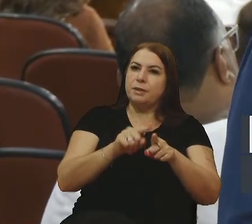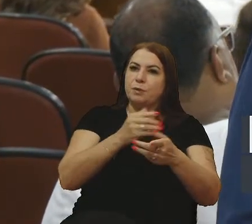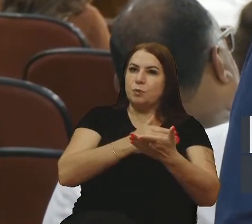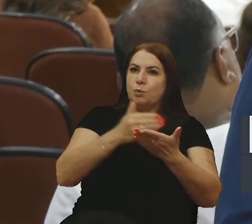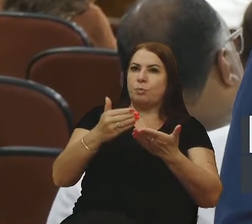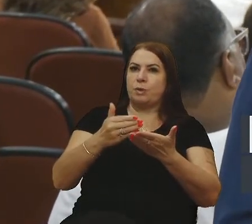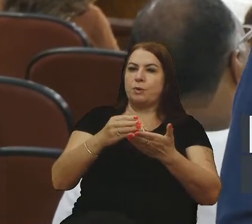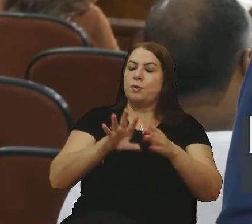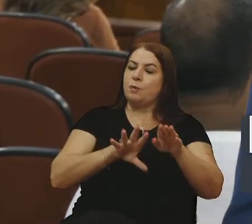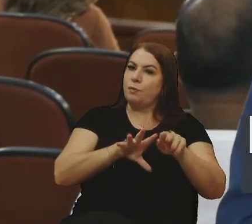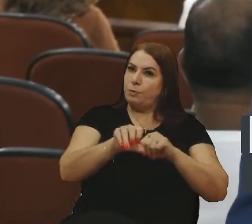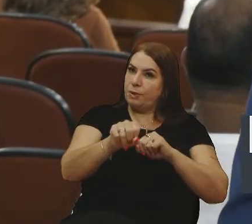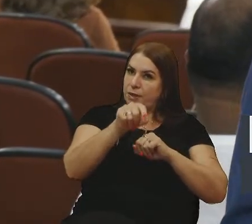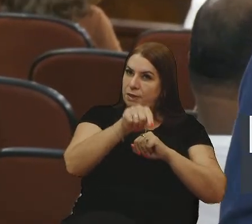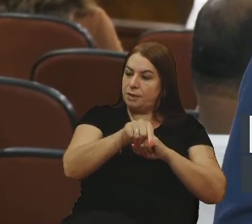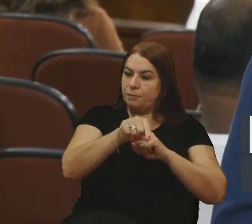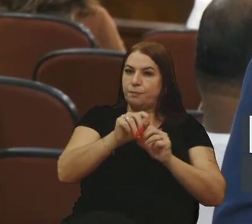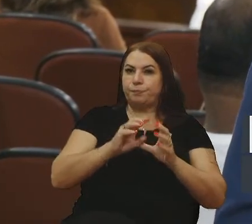da formação